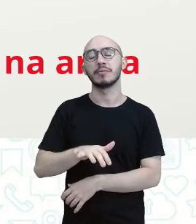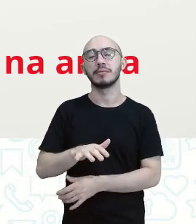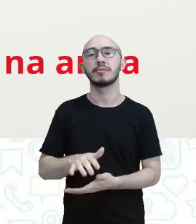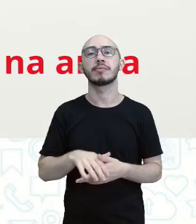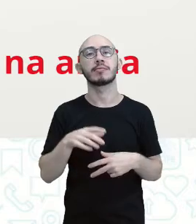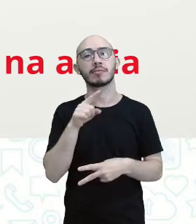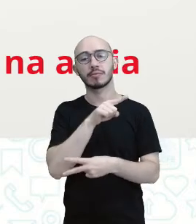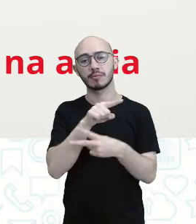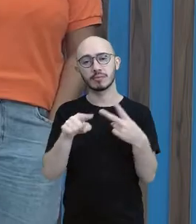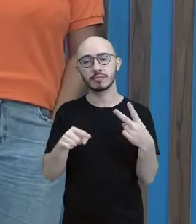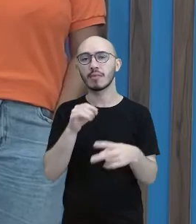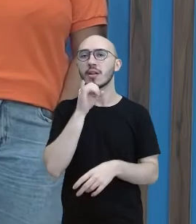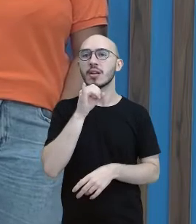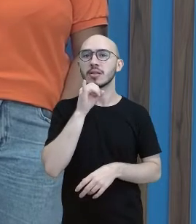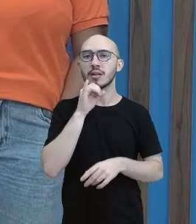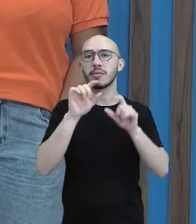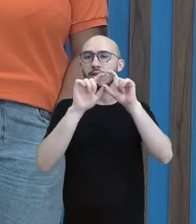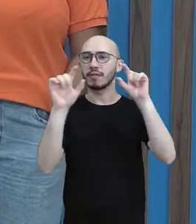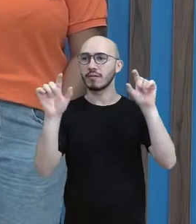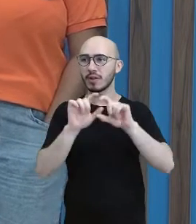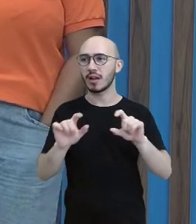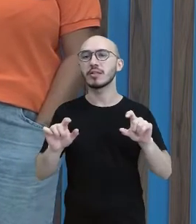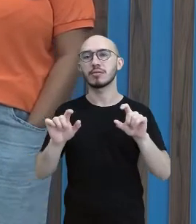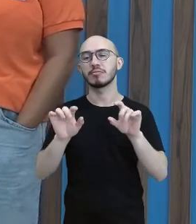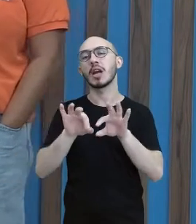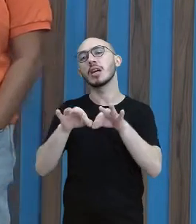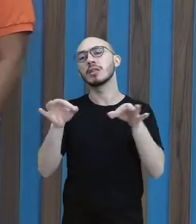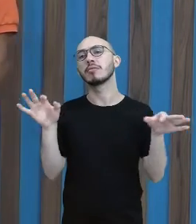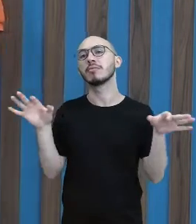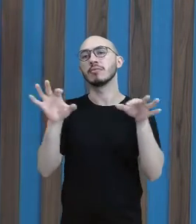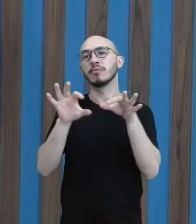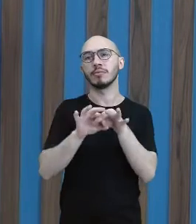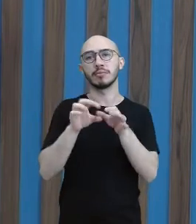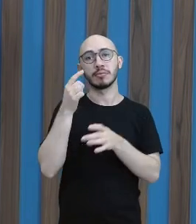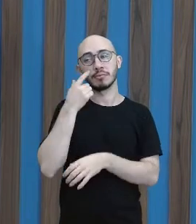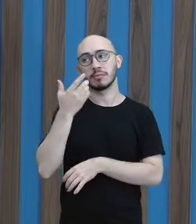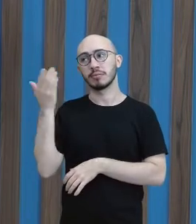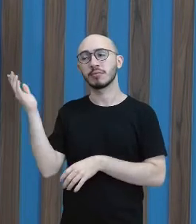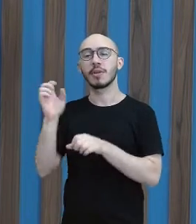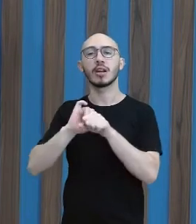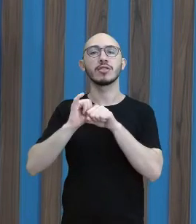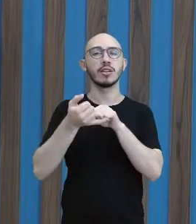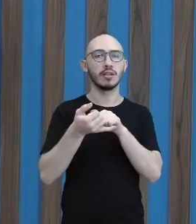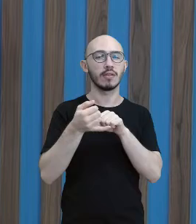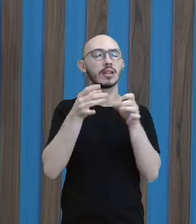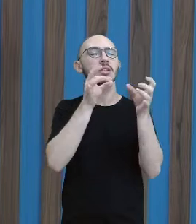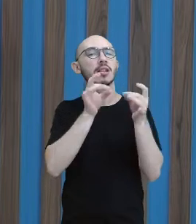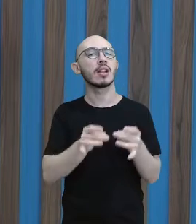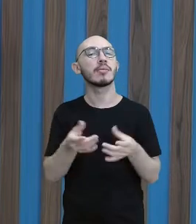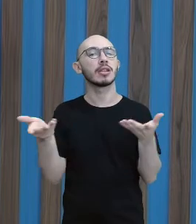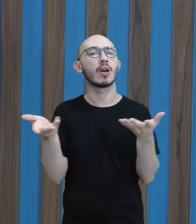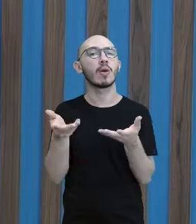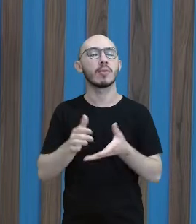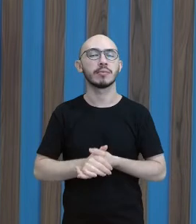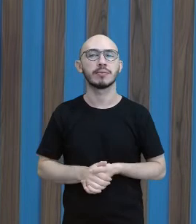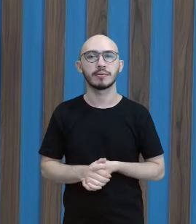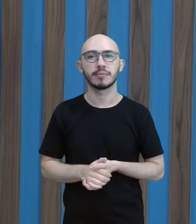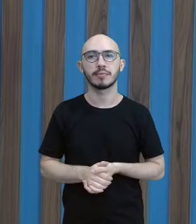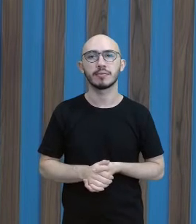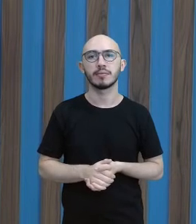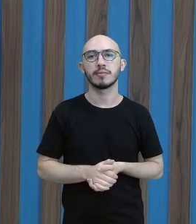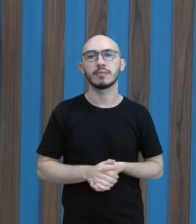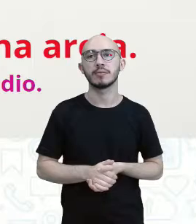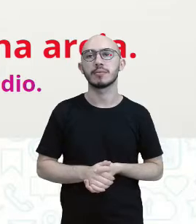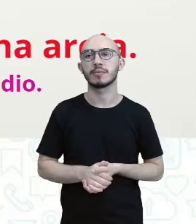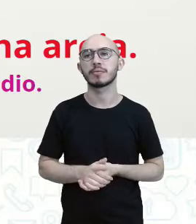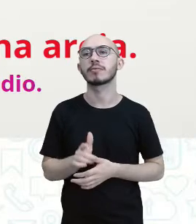exemplos distintos de orações subordinadas adjetivas. Então, vamos ver detalhadamente. Nesse primeiro aqui, eu